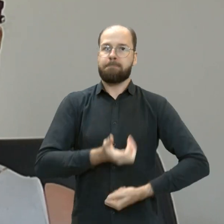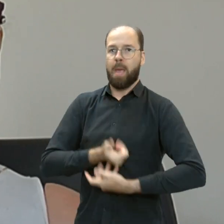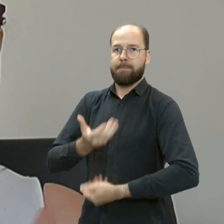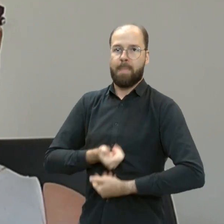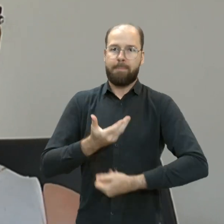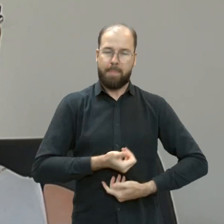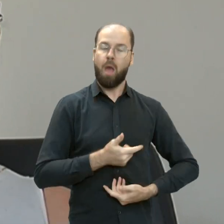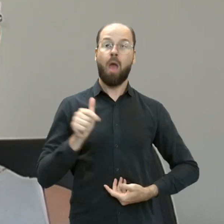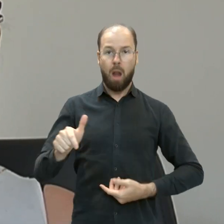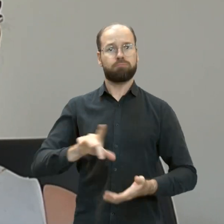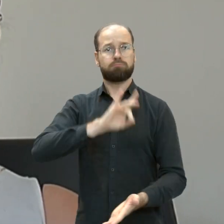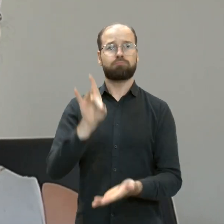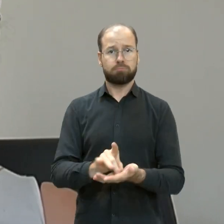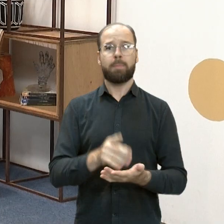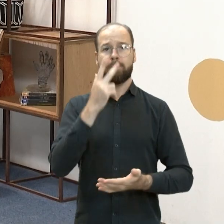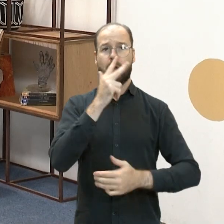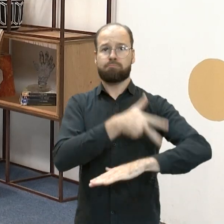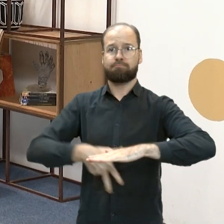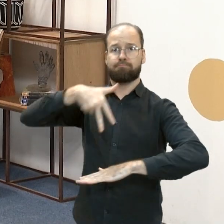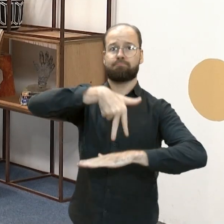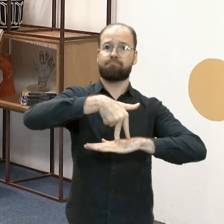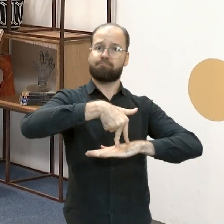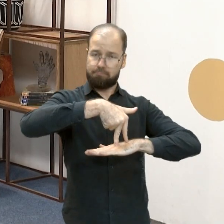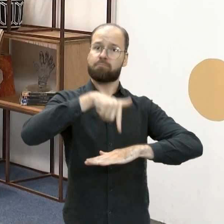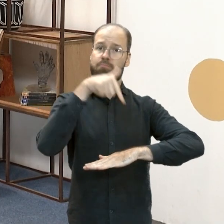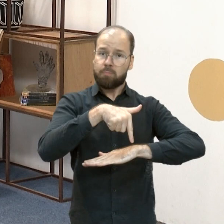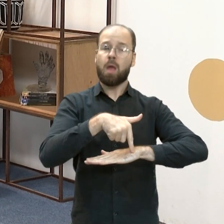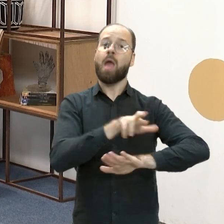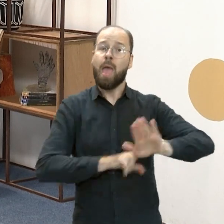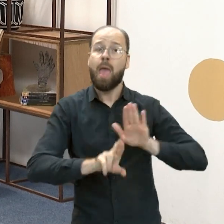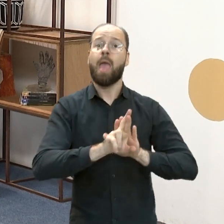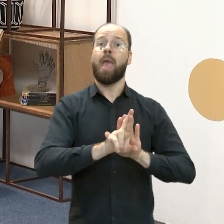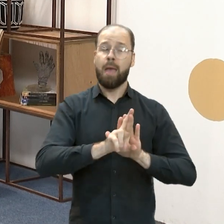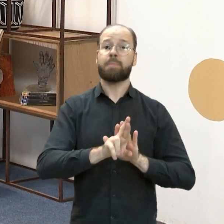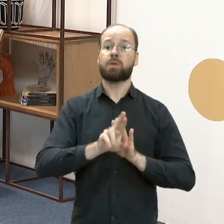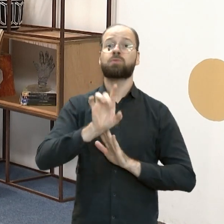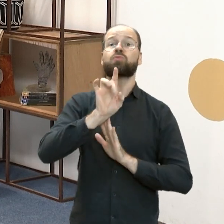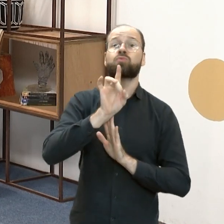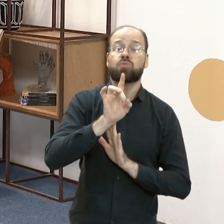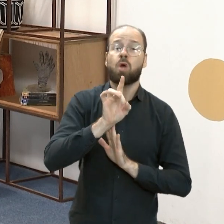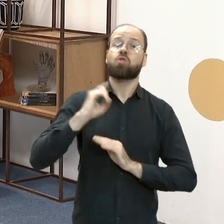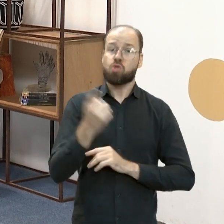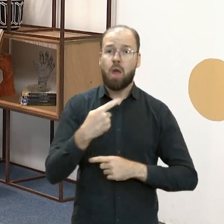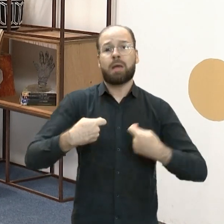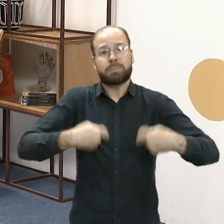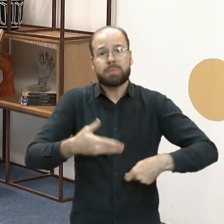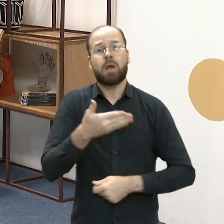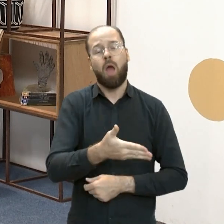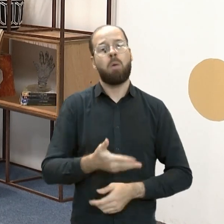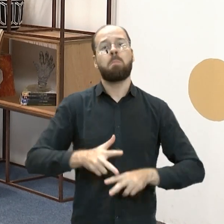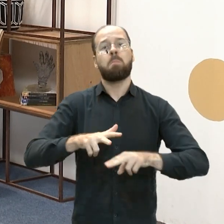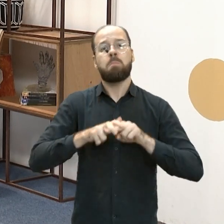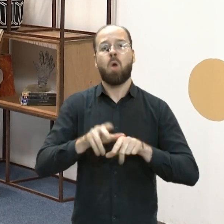uma representação que a gente não pode só colocar na conta, não é, do fato dela ser uma